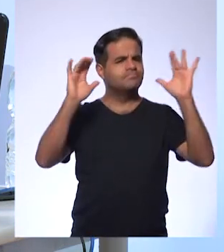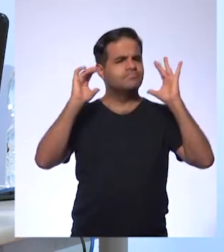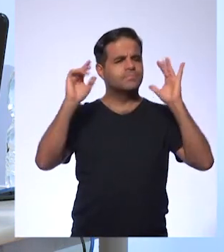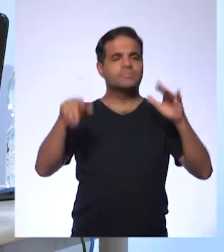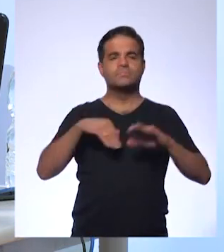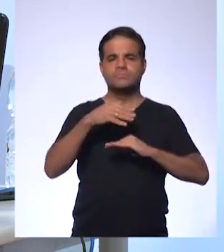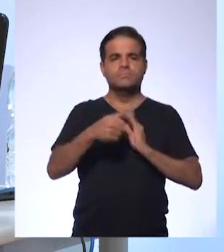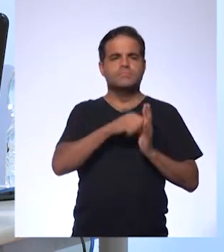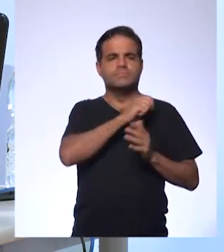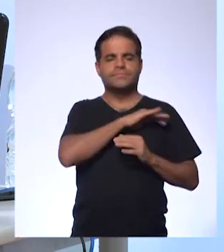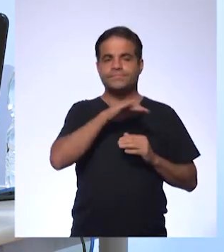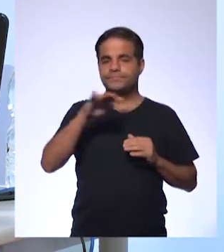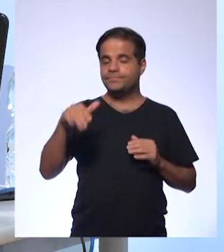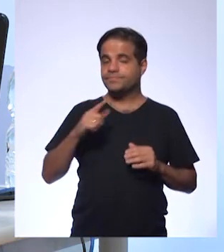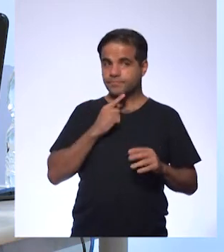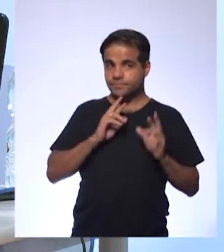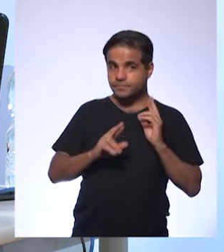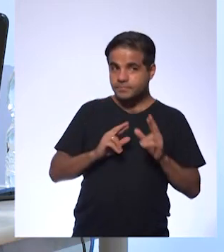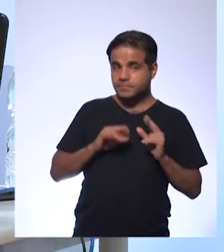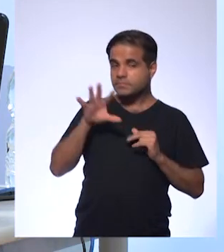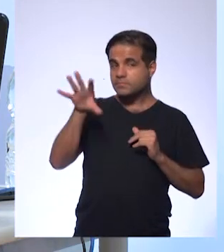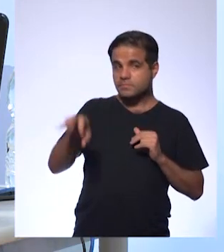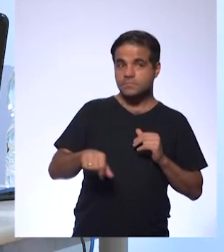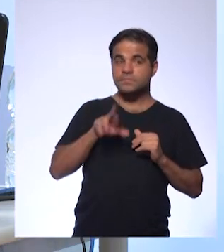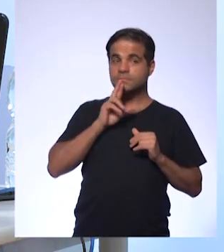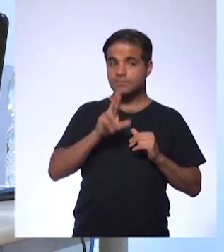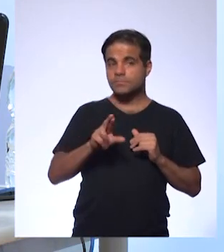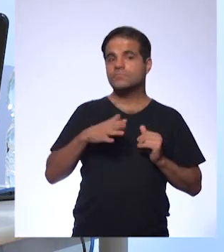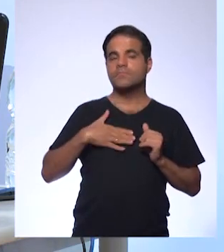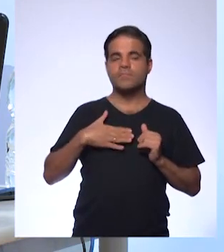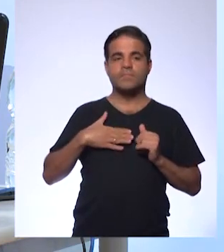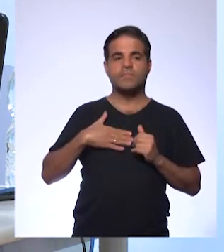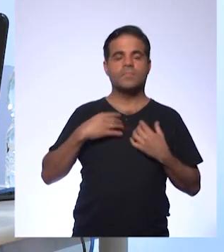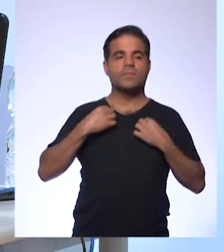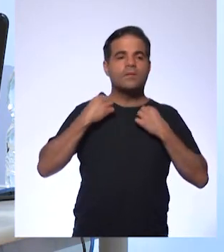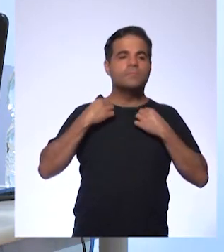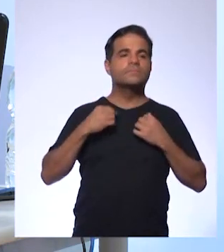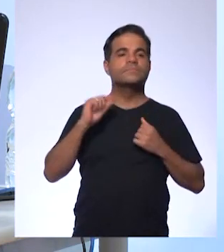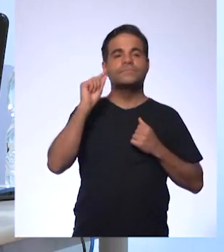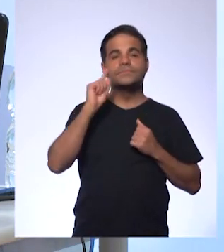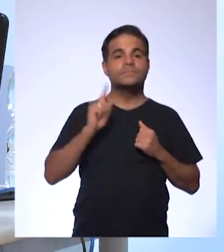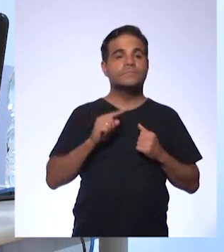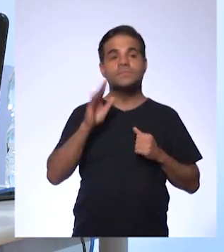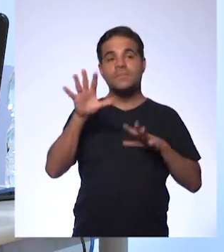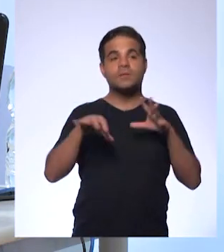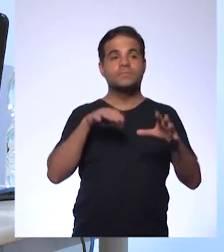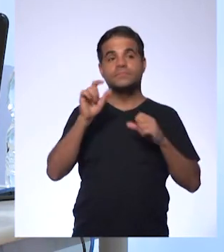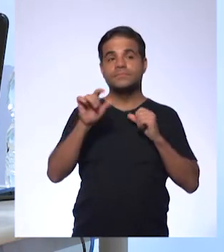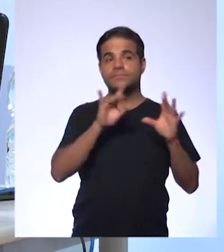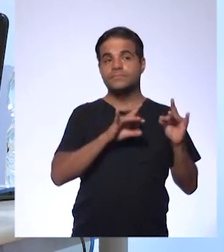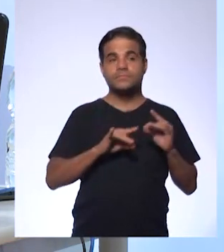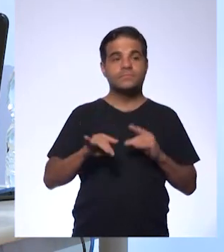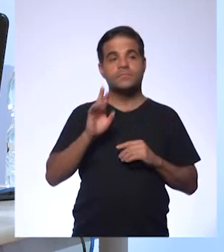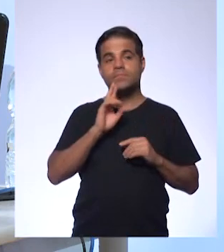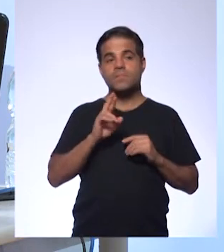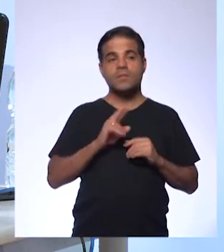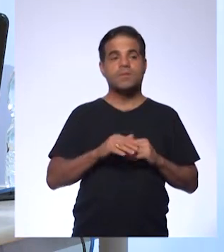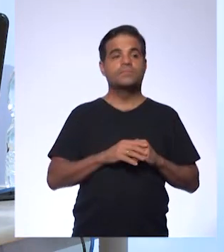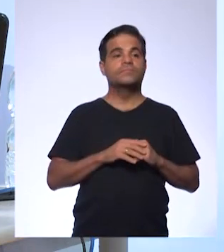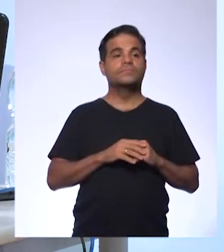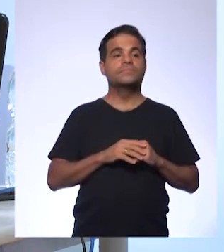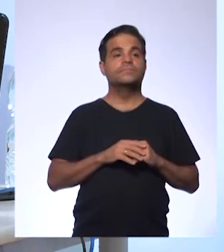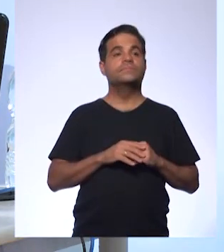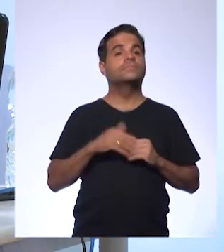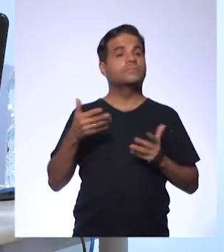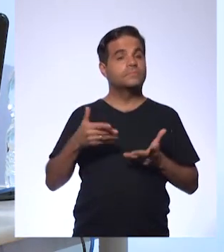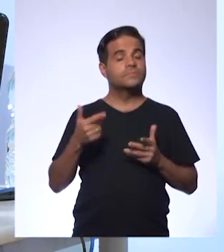que os profunda. alunos. Vou pegar aqui essa resposta para mim, que vocês não sabem que a gente está coletando respostas aqui.